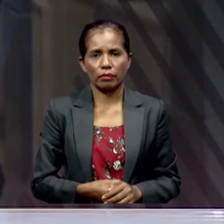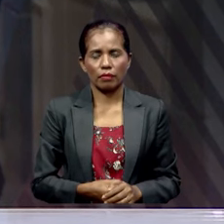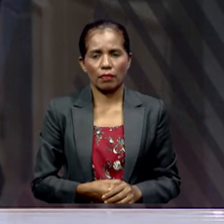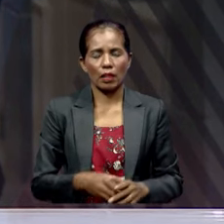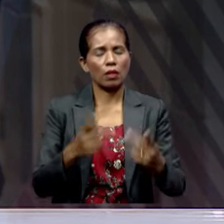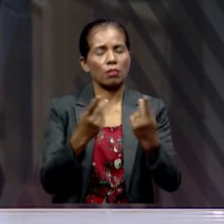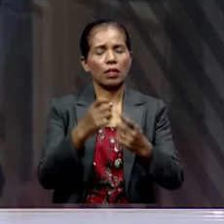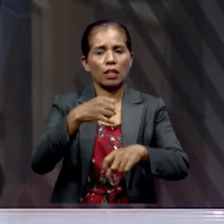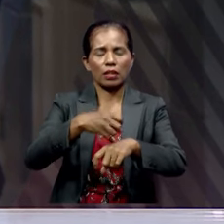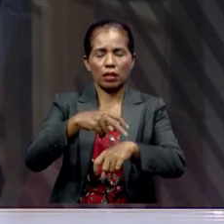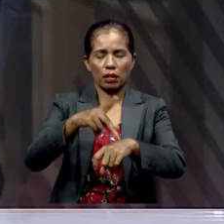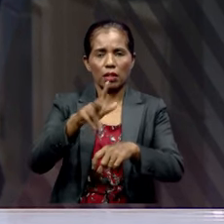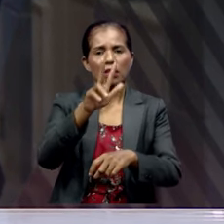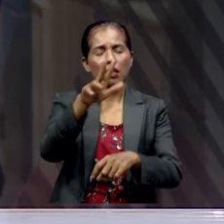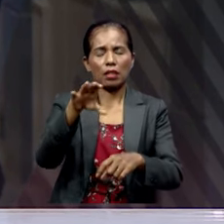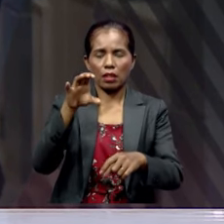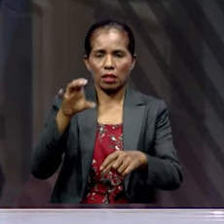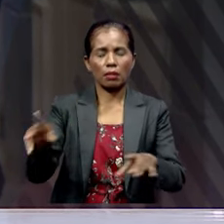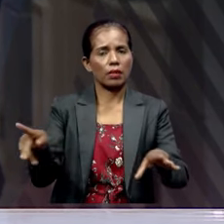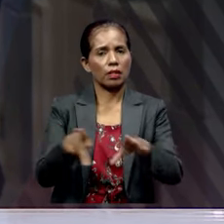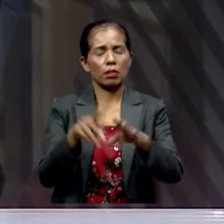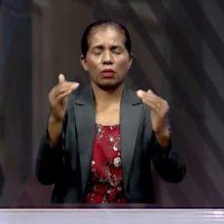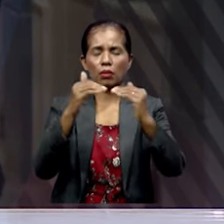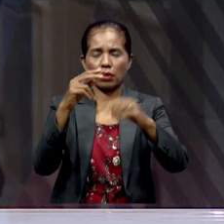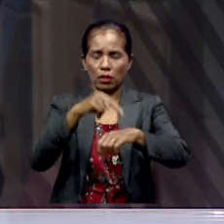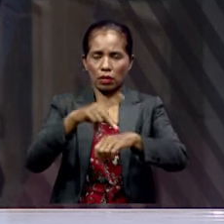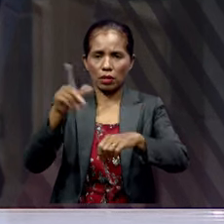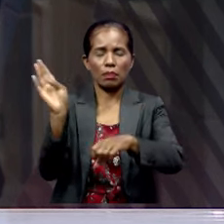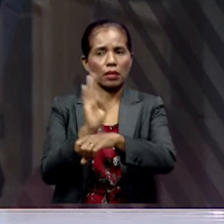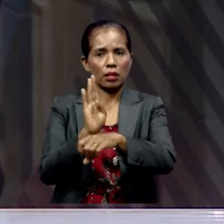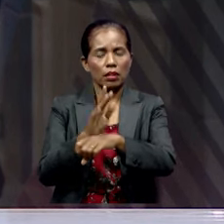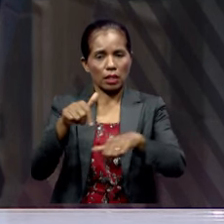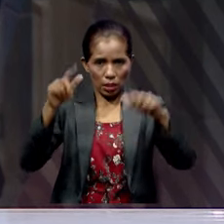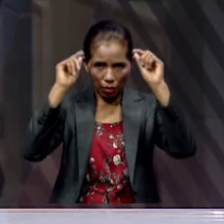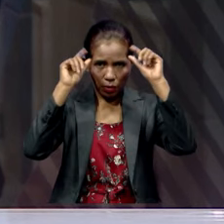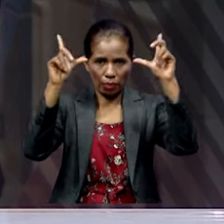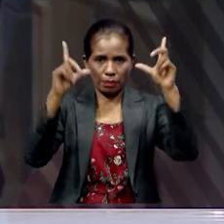Empresário internacional Atos Tolo Racing se participa em Fórum Internacional Negócio e Timor-Leste.